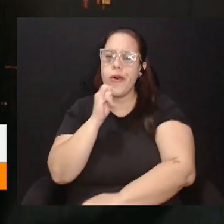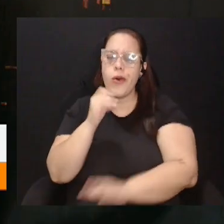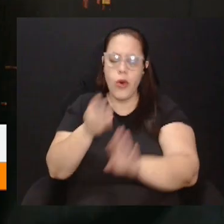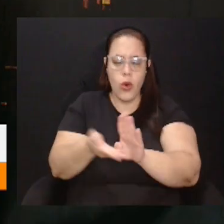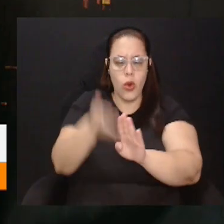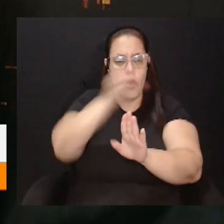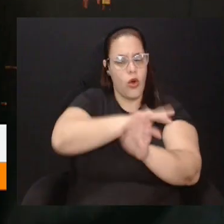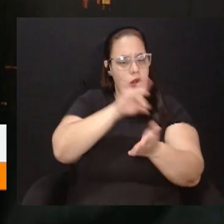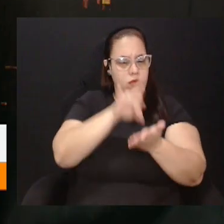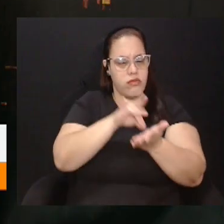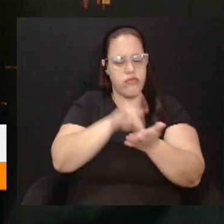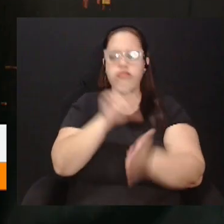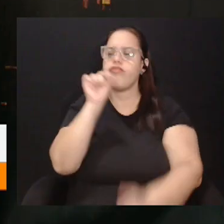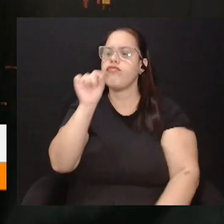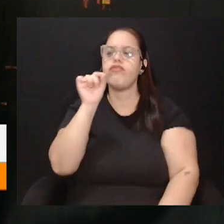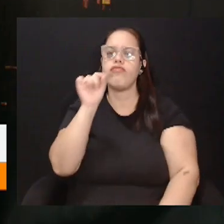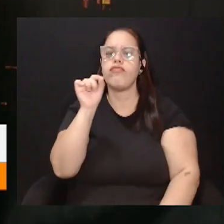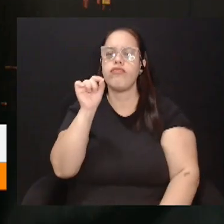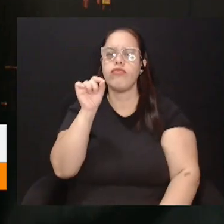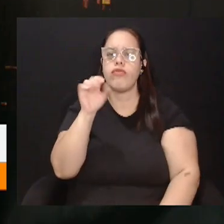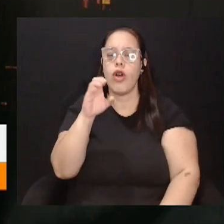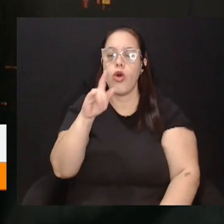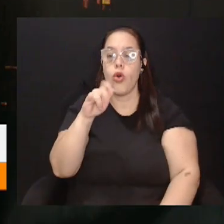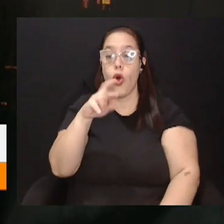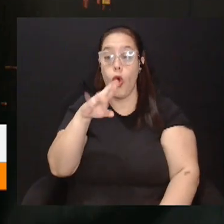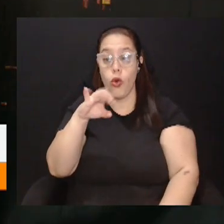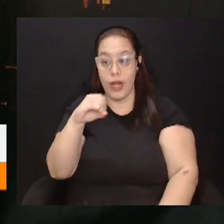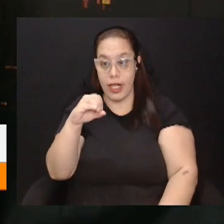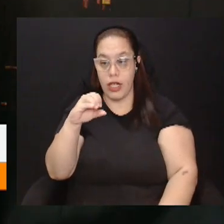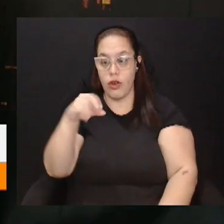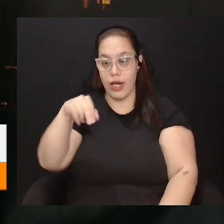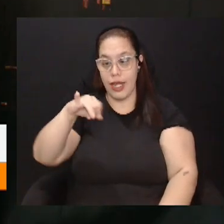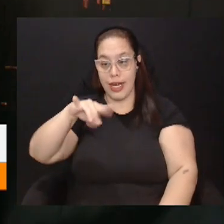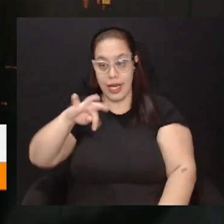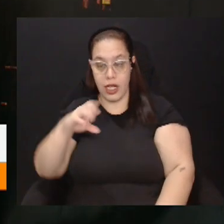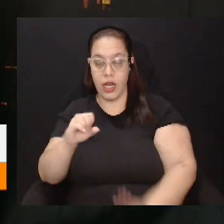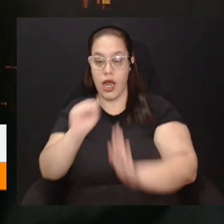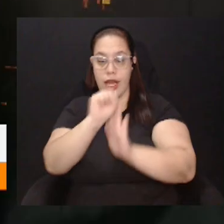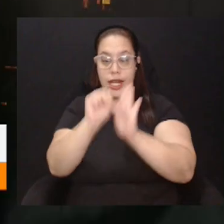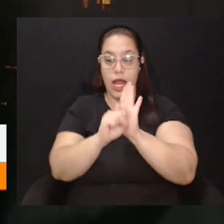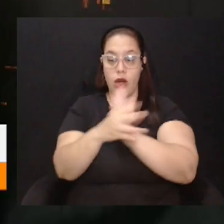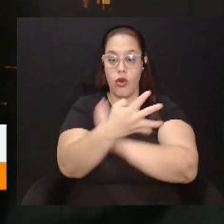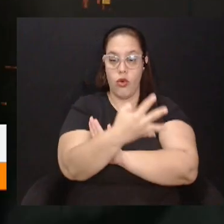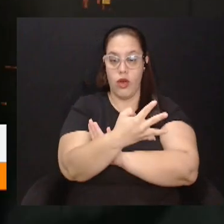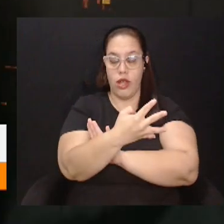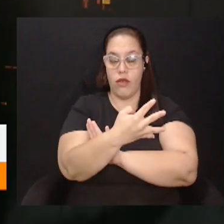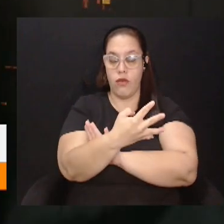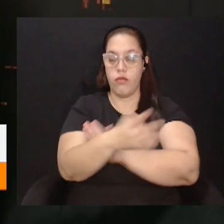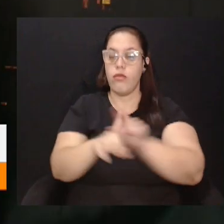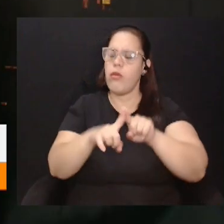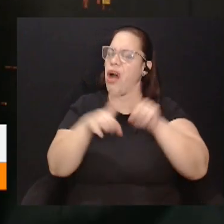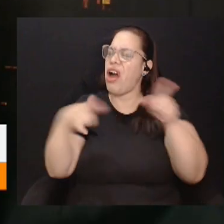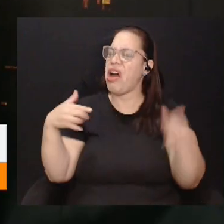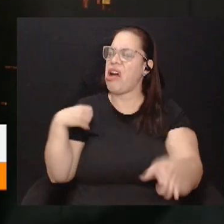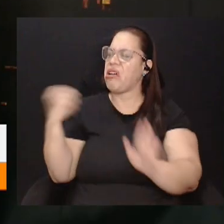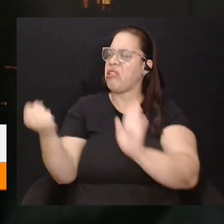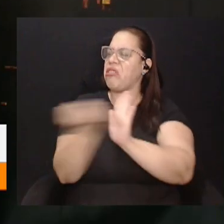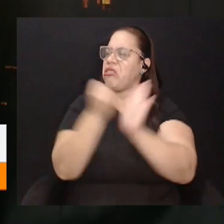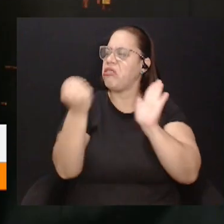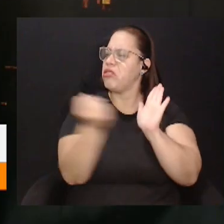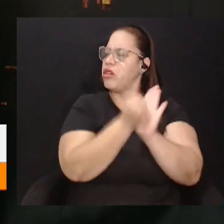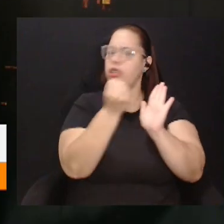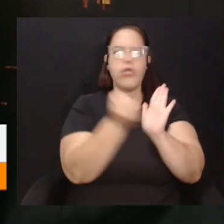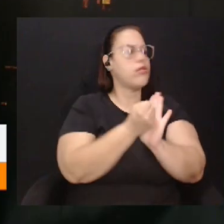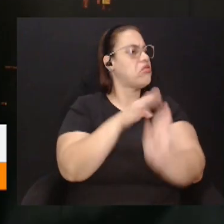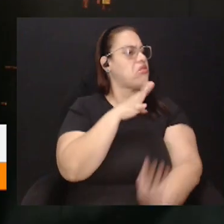ainda no Concílio de Nicéia, né? No século IV. Mas muitos desses símbolos também que a gente conhece hoje,